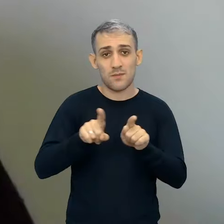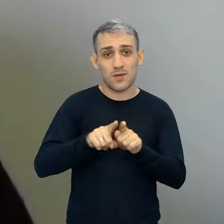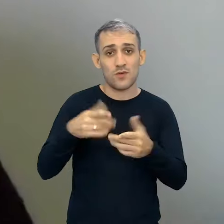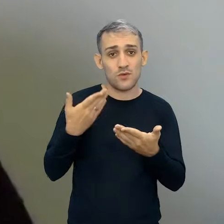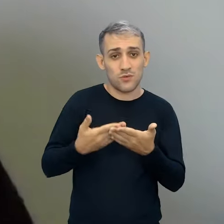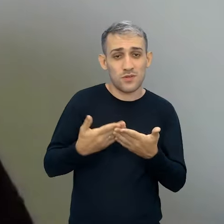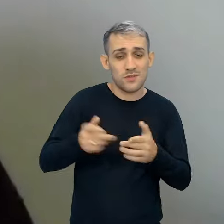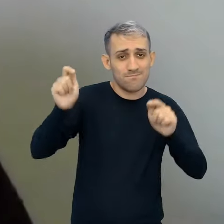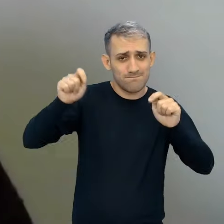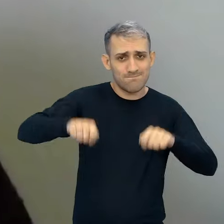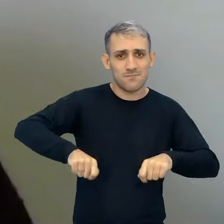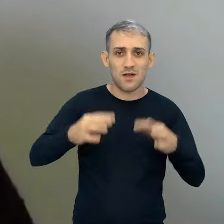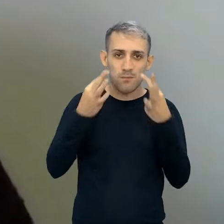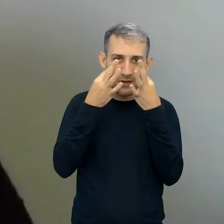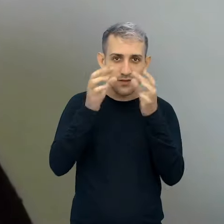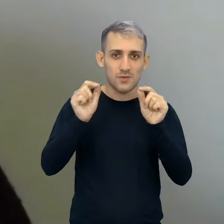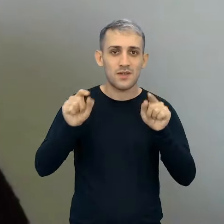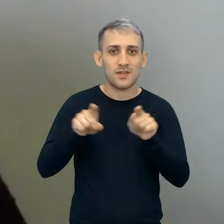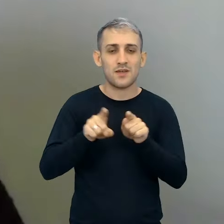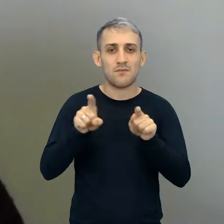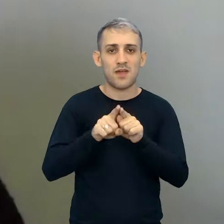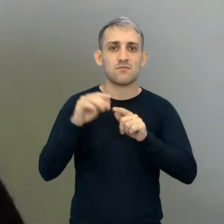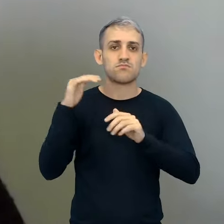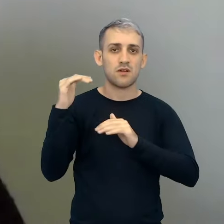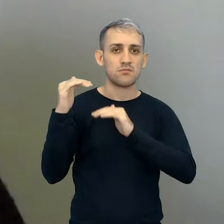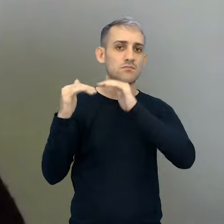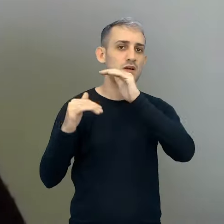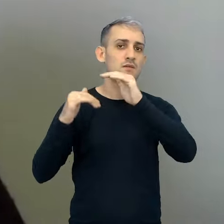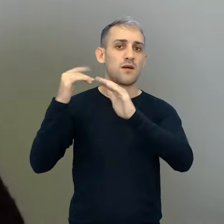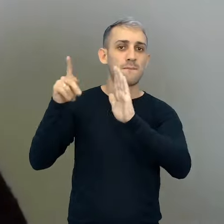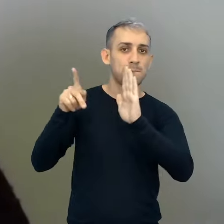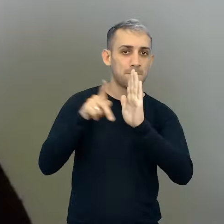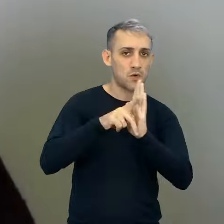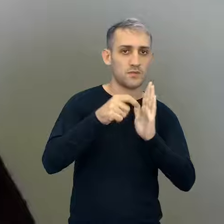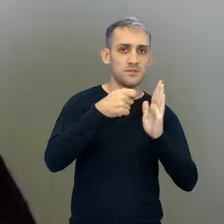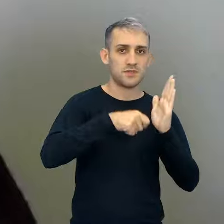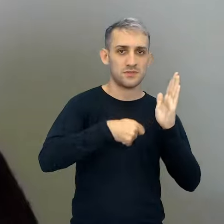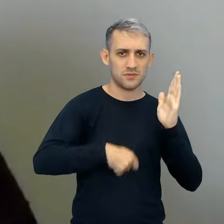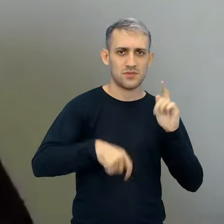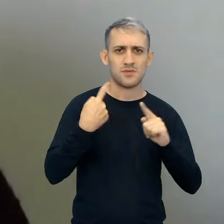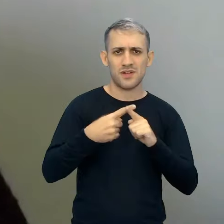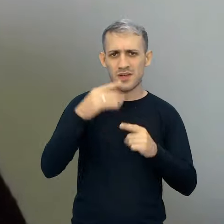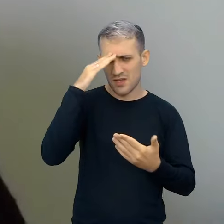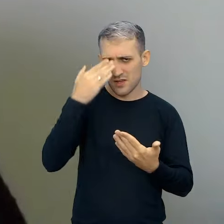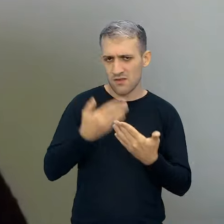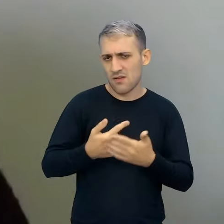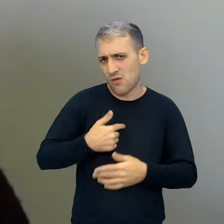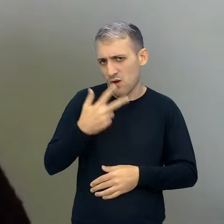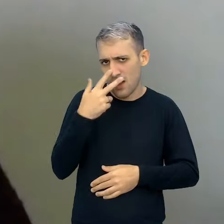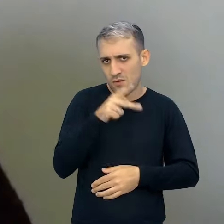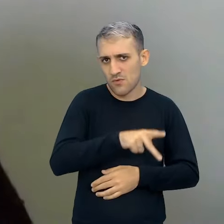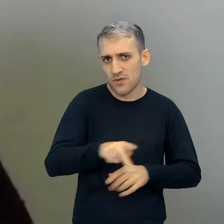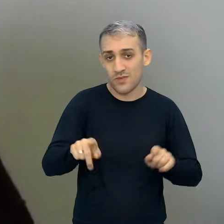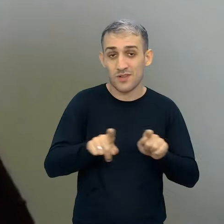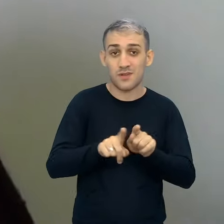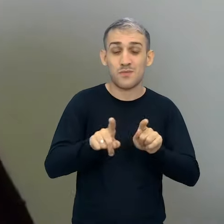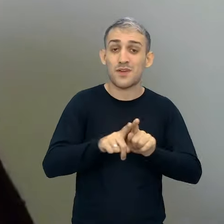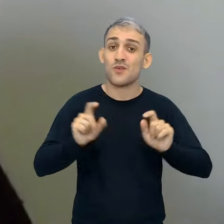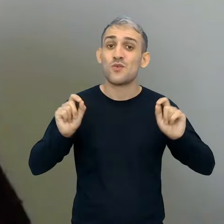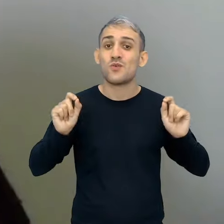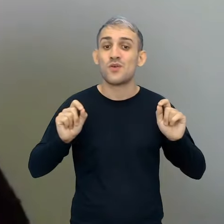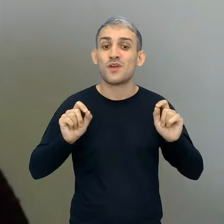que ele também observe e evolua na sua própria escrita porque eu acredito acho que os professores também de que